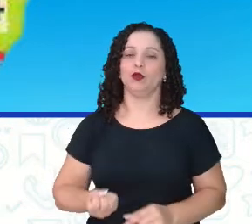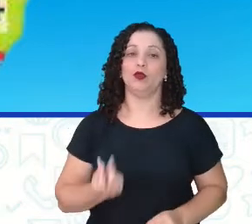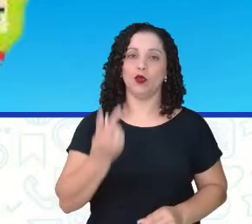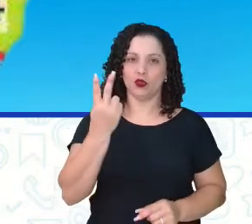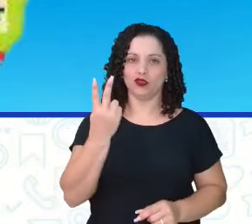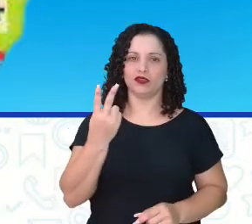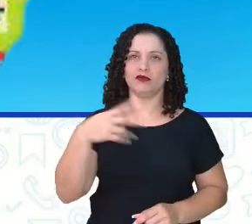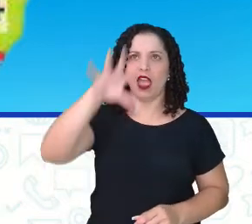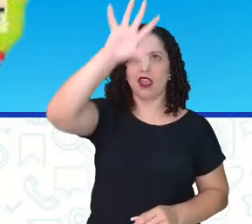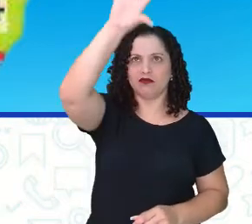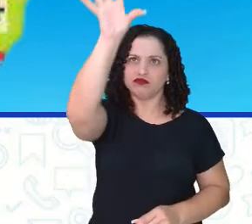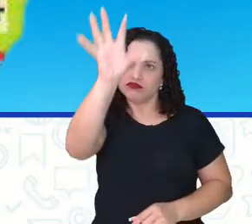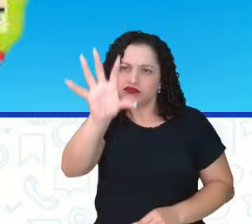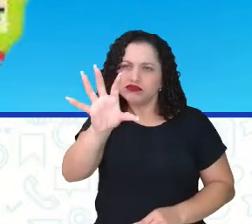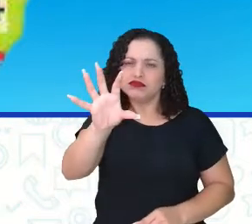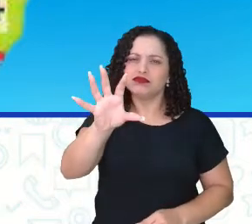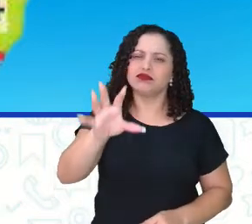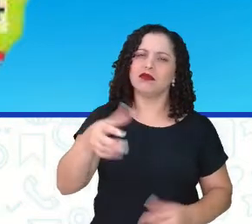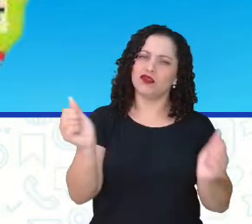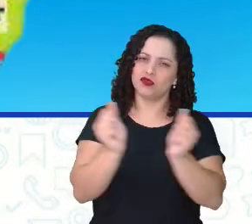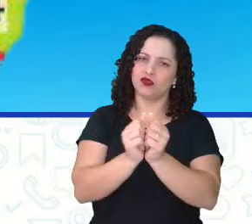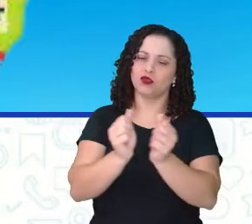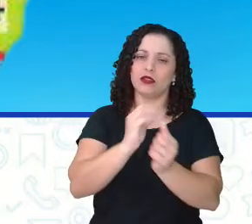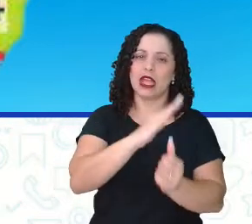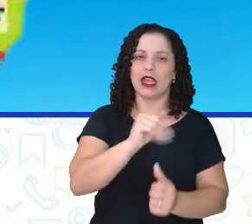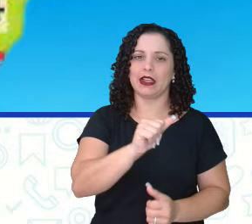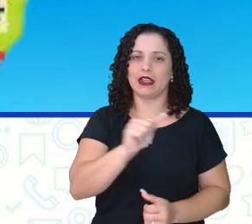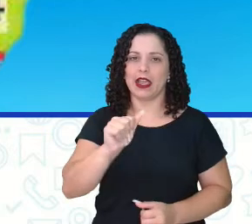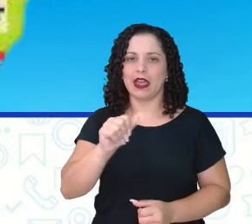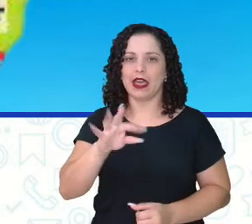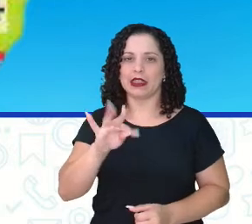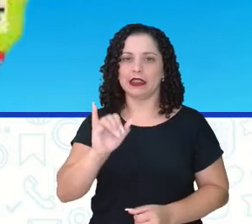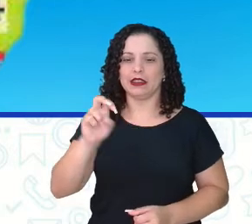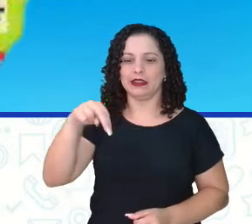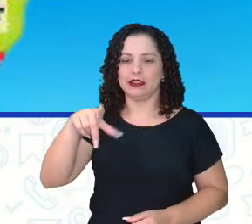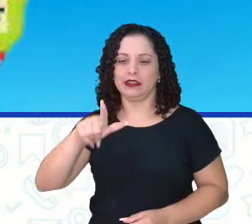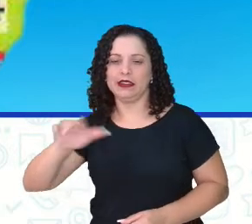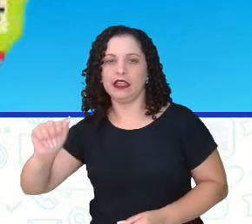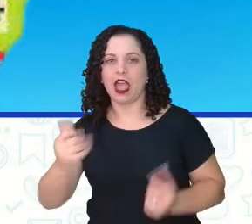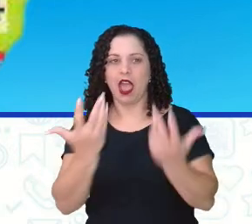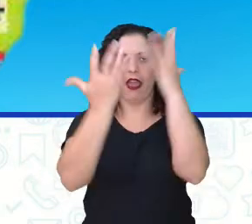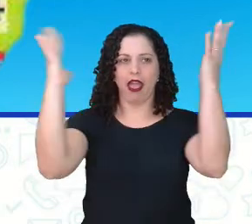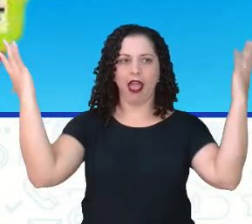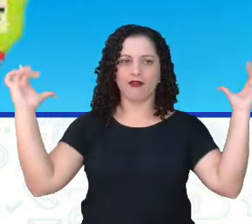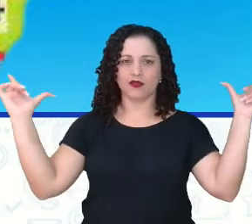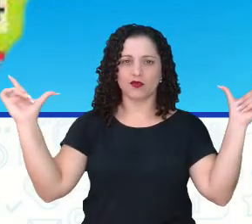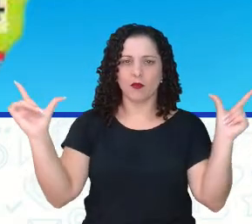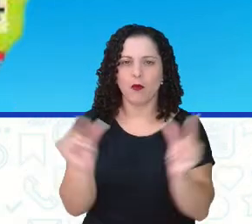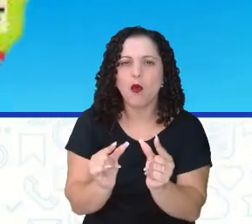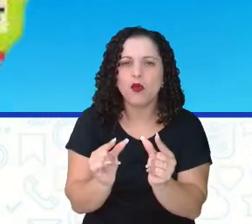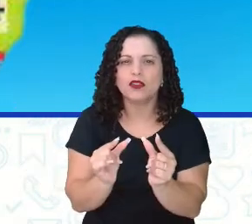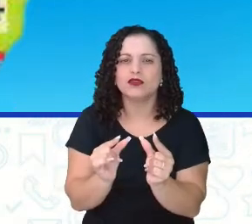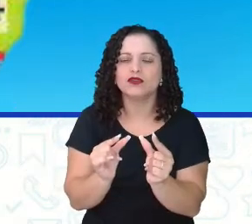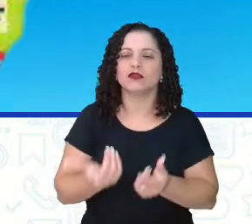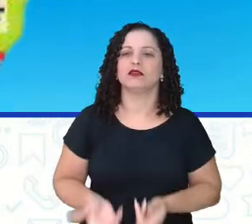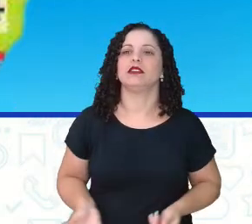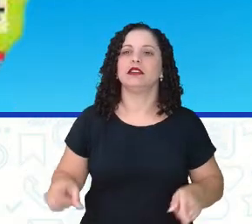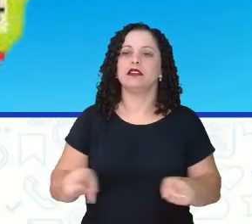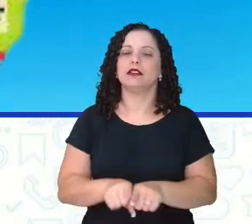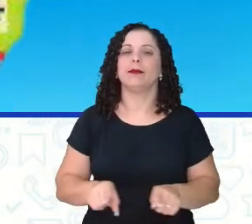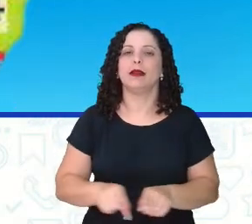a limitar com a caatinga. Então, ele é transição. Tem poucas árvores, né? A questão aí dos